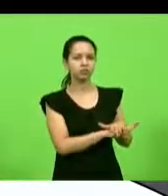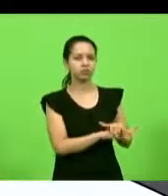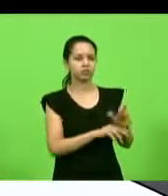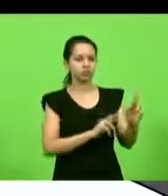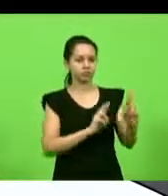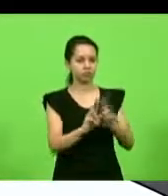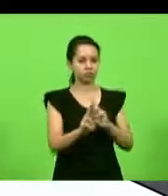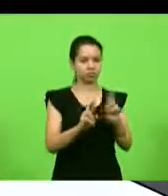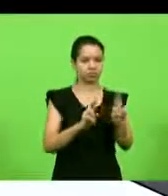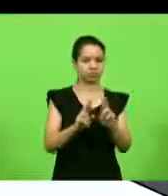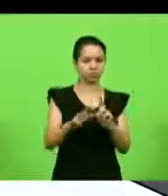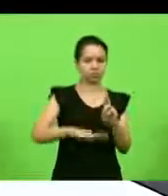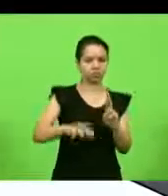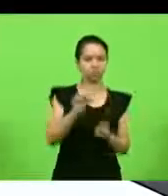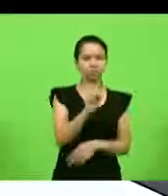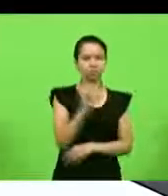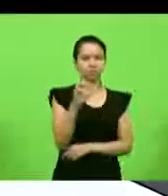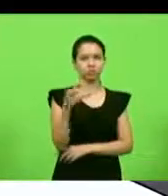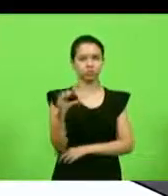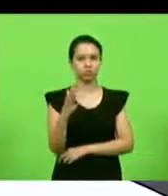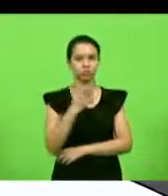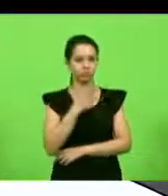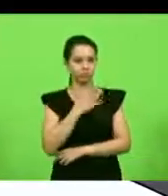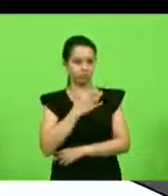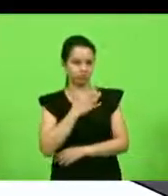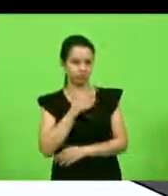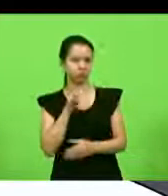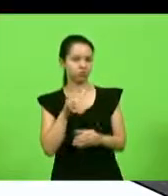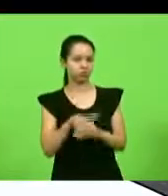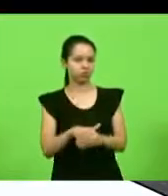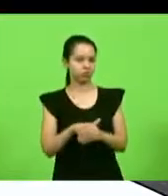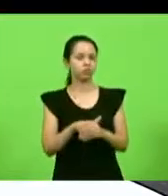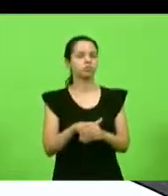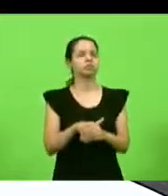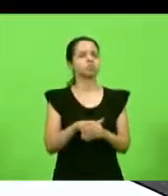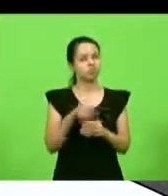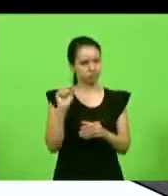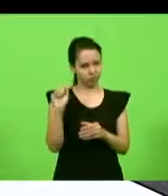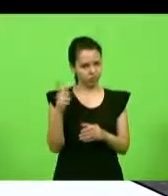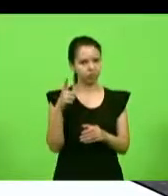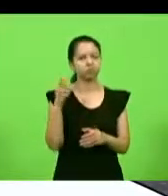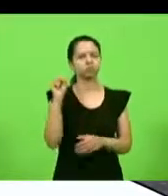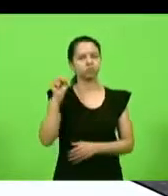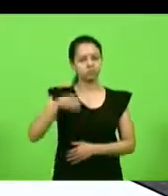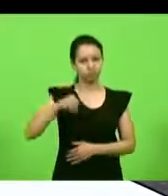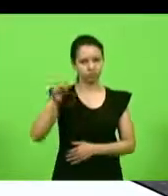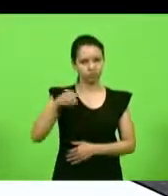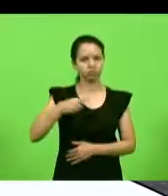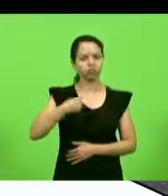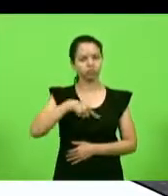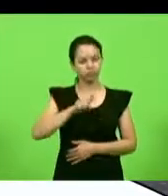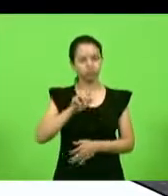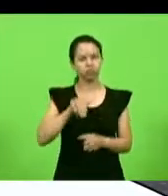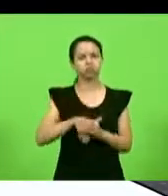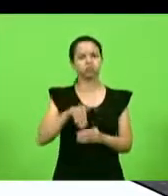de Santa Catarina. Quero dizer o meu voto, claro que sim, que eu vou votar a favor,